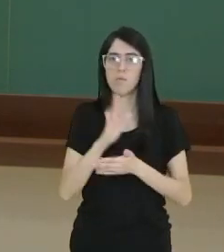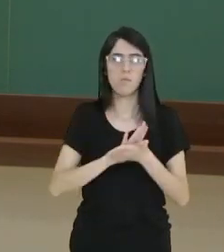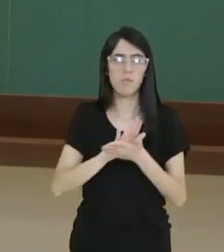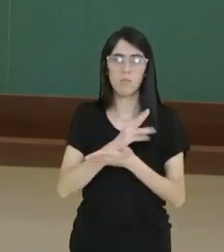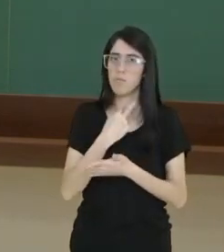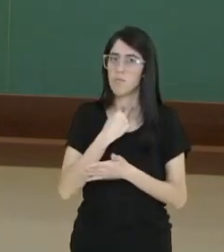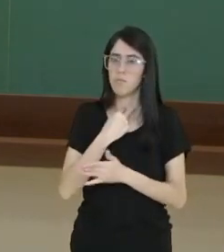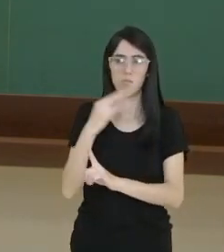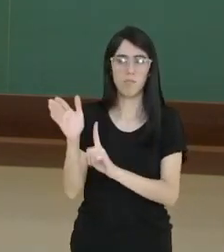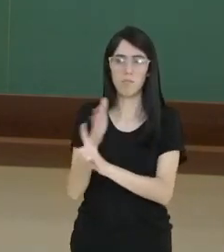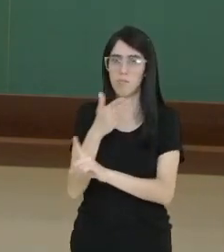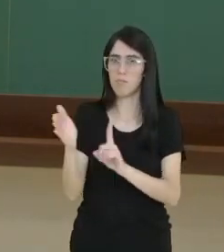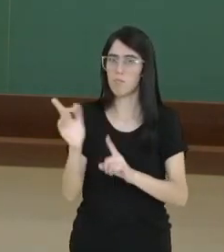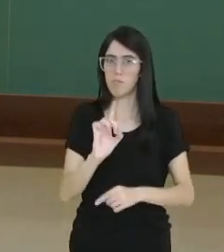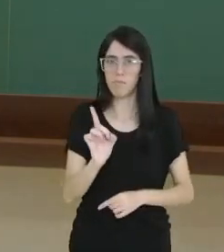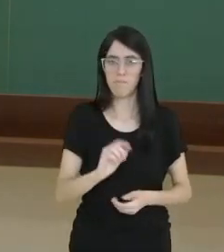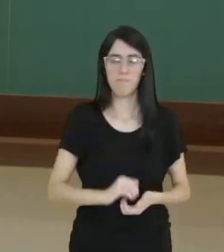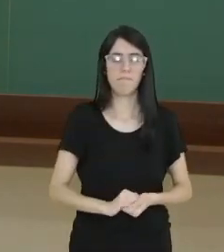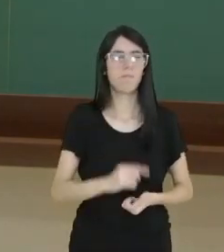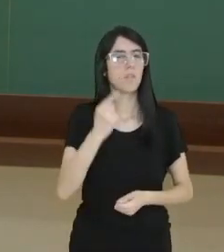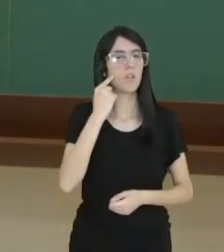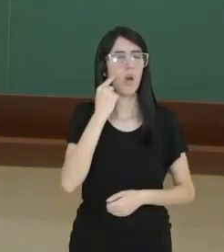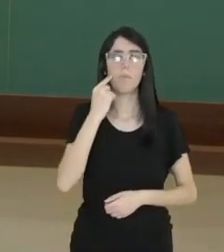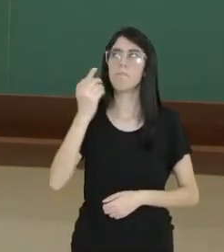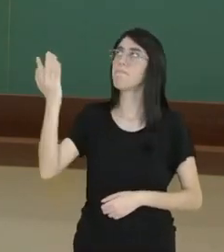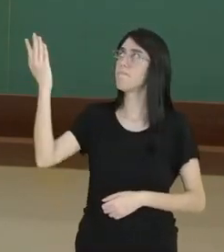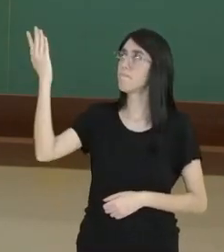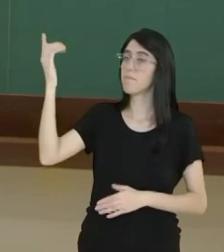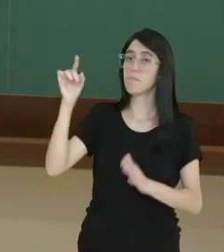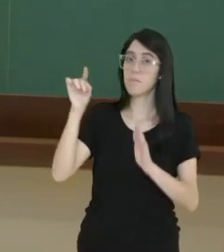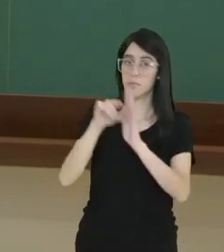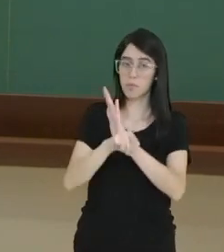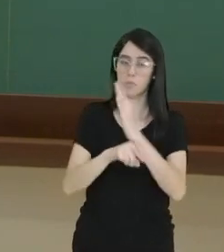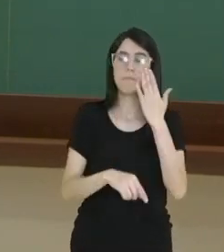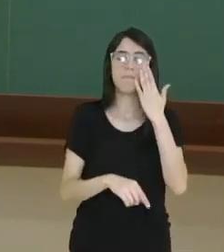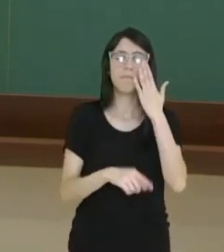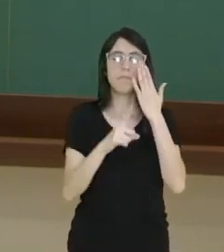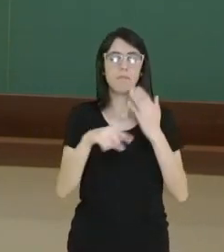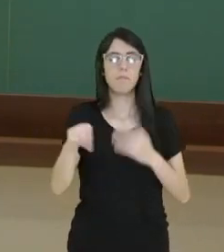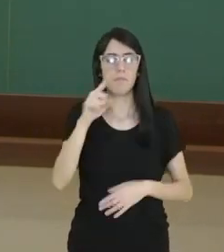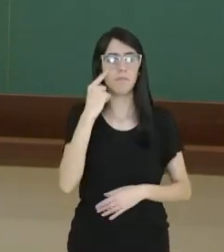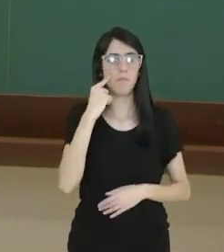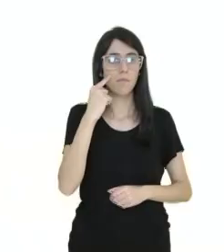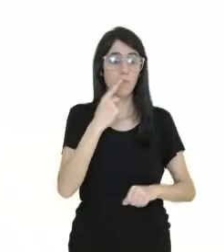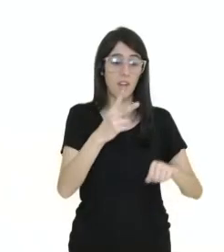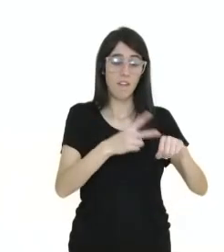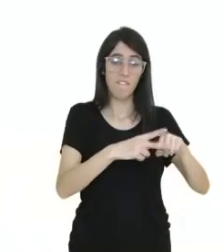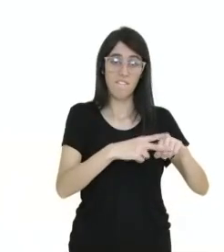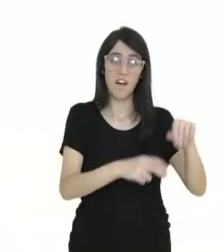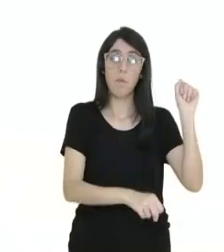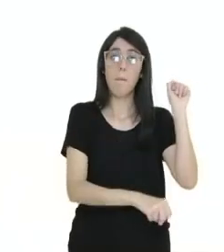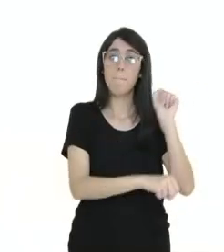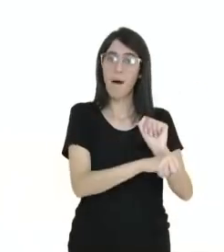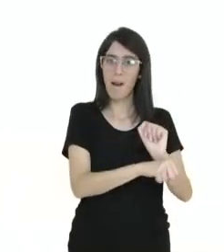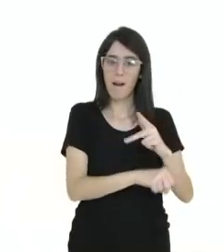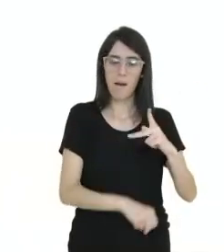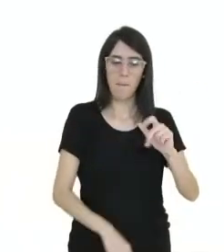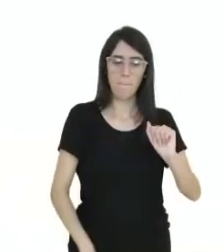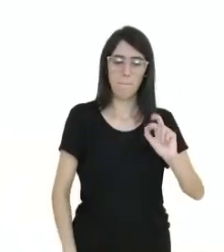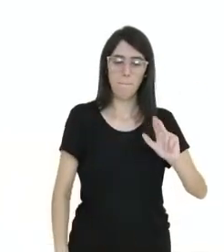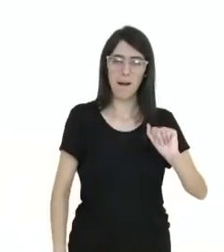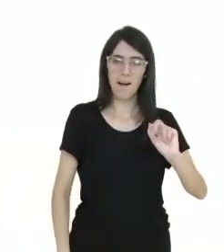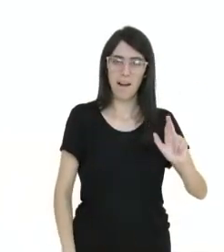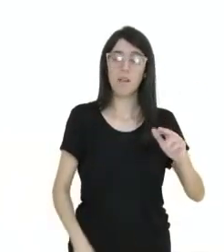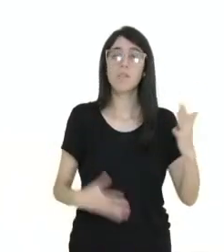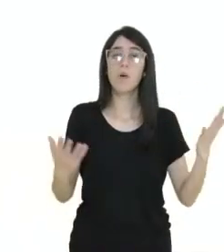tá bom? Então, olha aqui, a perguntinha minha é a seguinte, observe, o verbo parar, ele foi conjugado na terceira